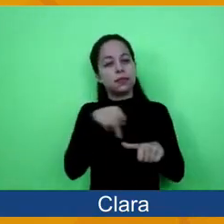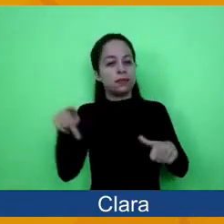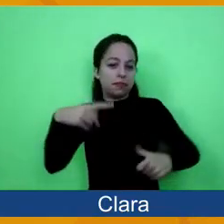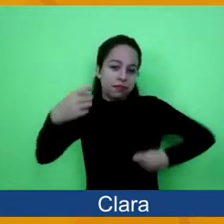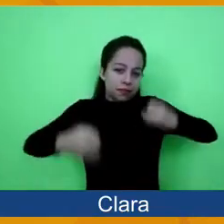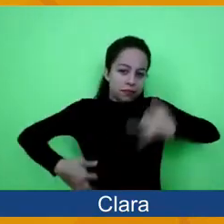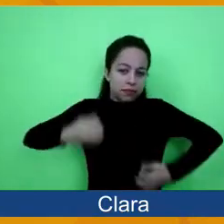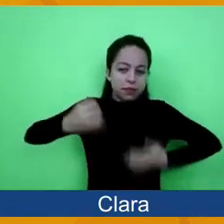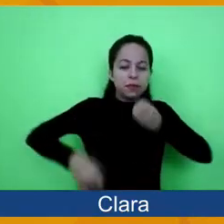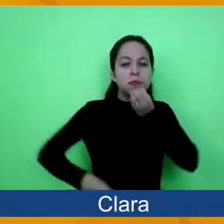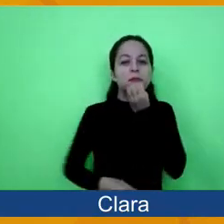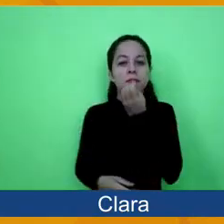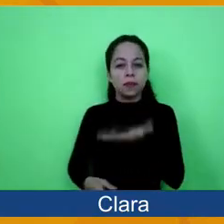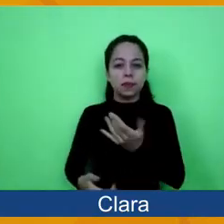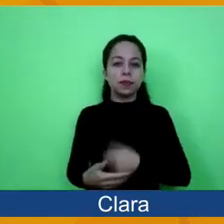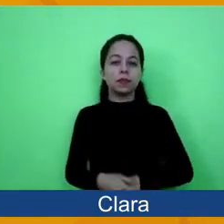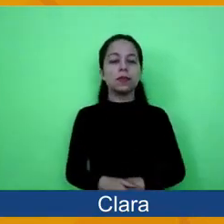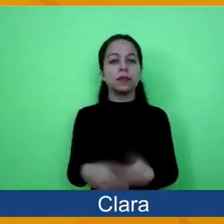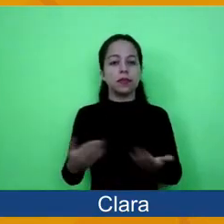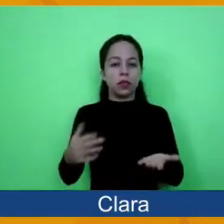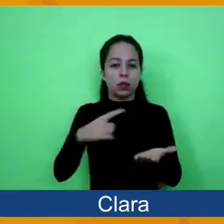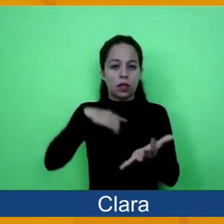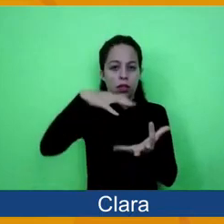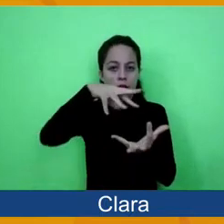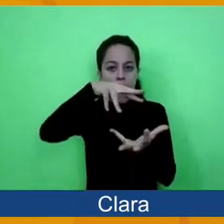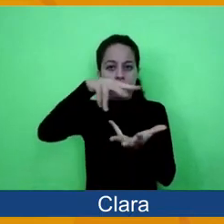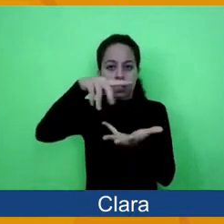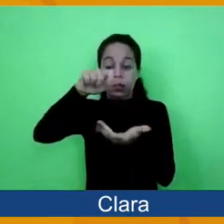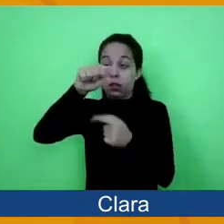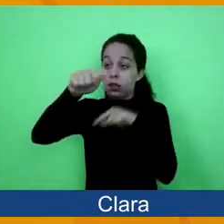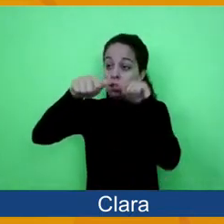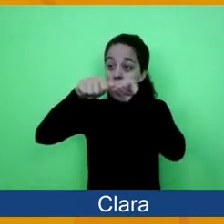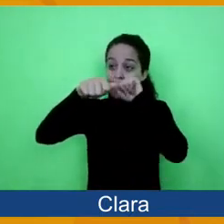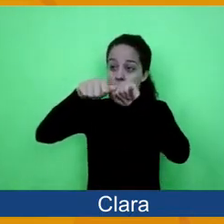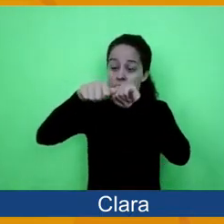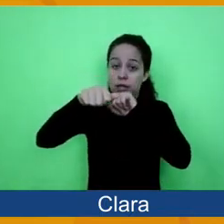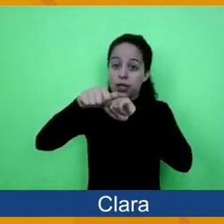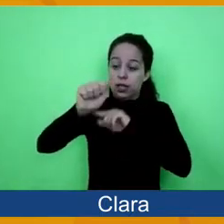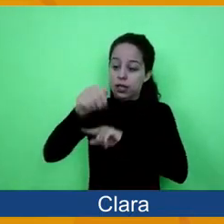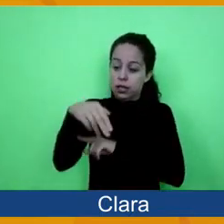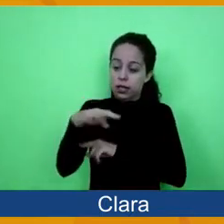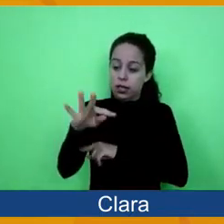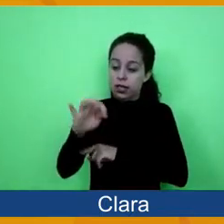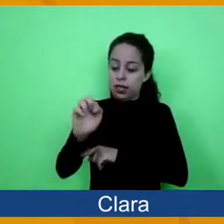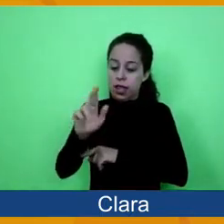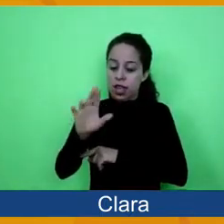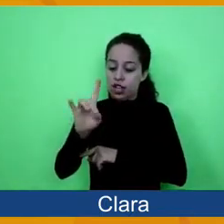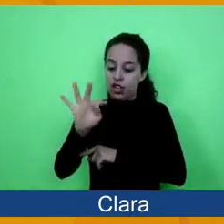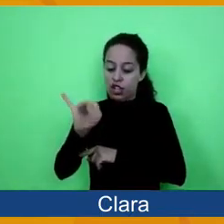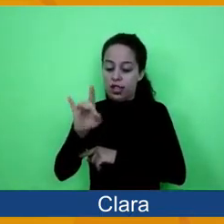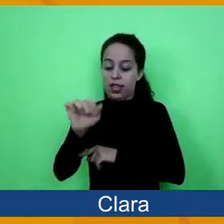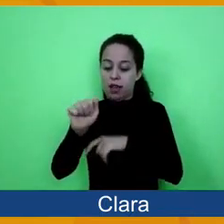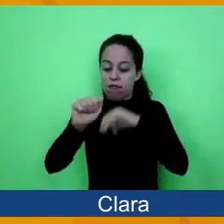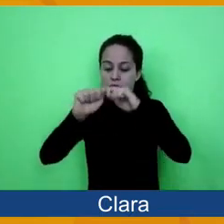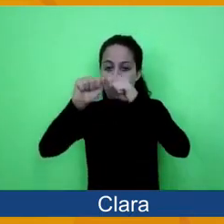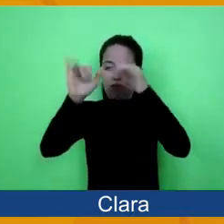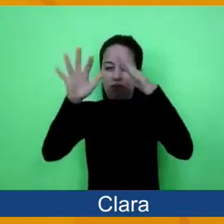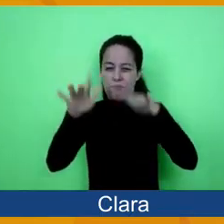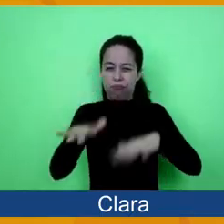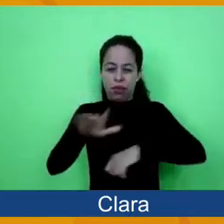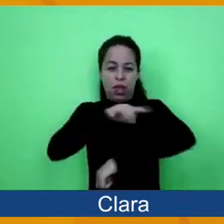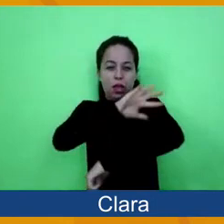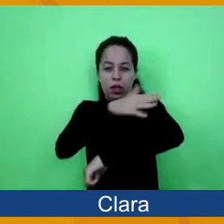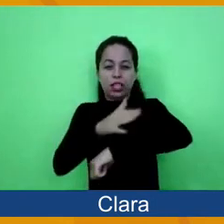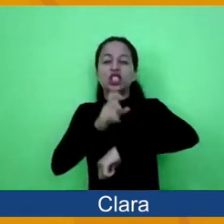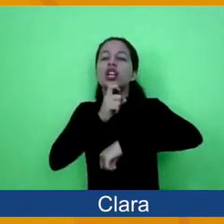Derretimento da Antártica tem uma contribuição grande na elevação do nível do mar. No final do século nós devemos ter